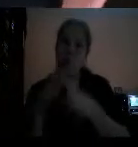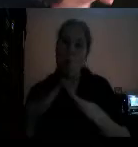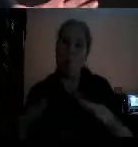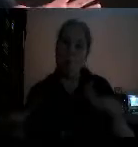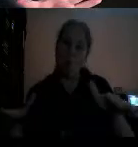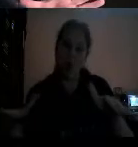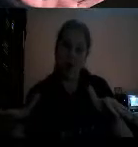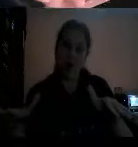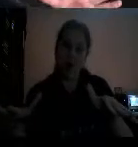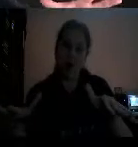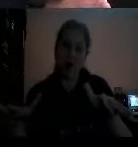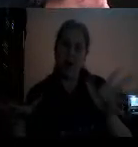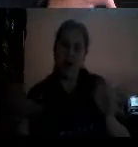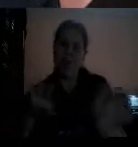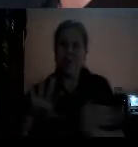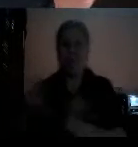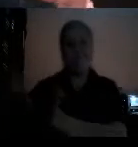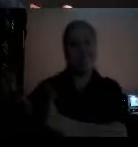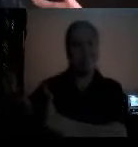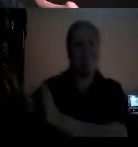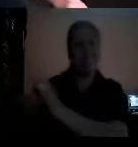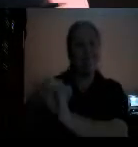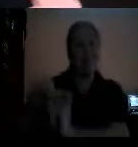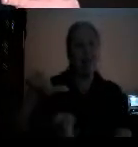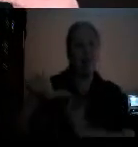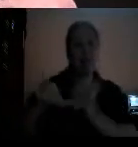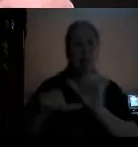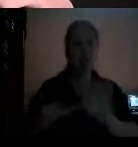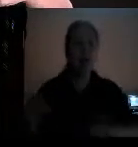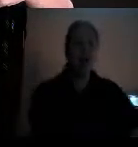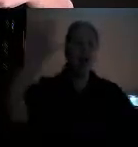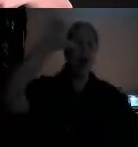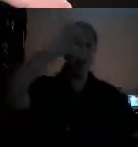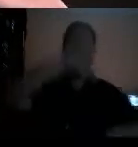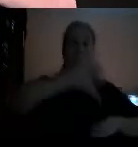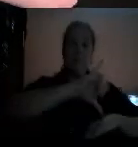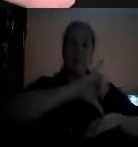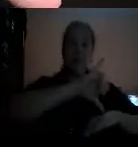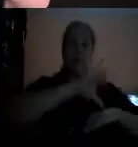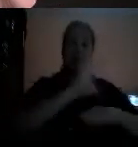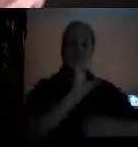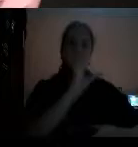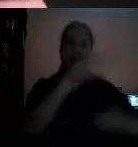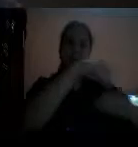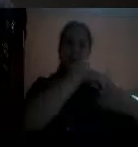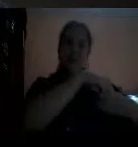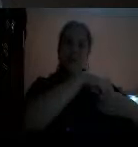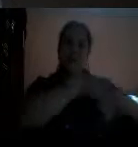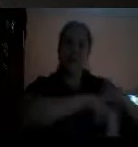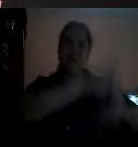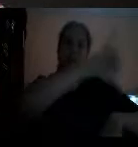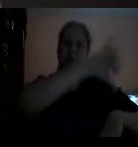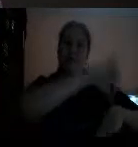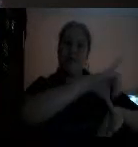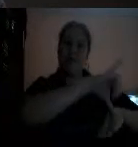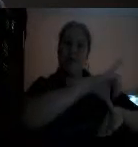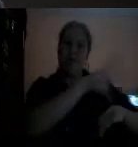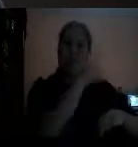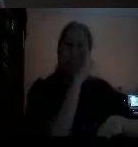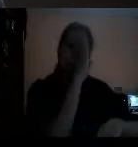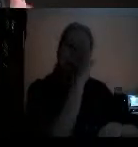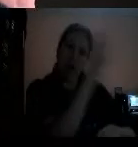Para criar uma maior centralização, não, uma maior interiorização, para construir a